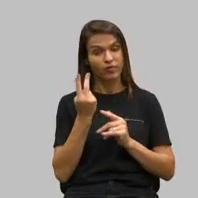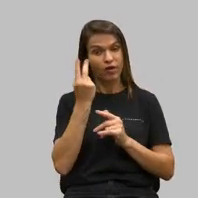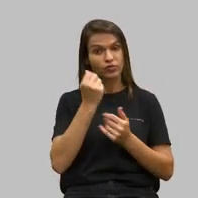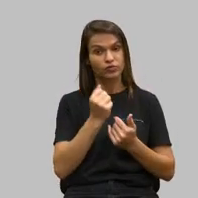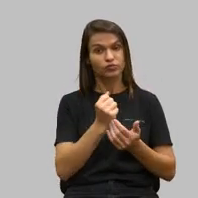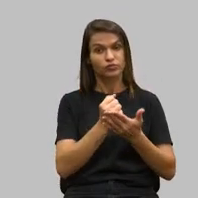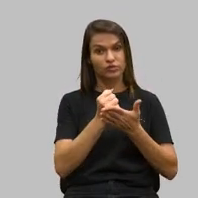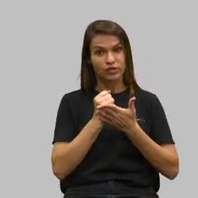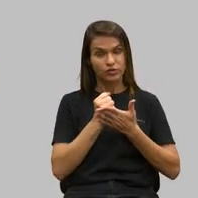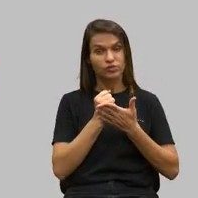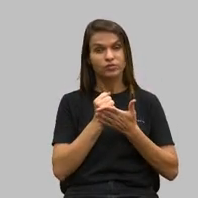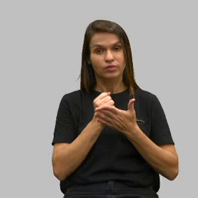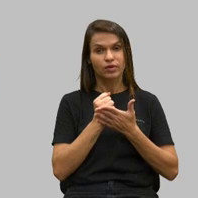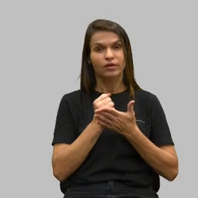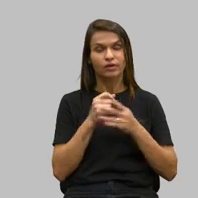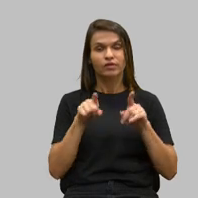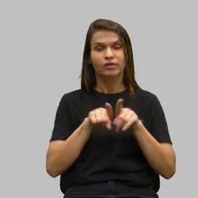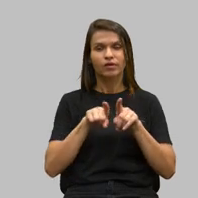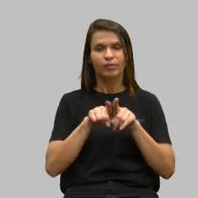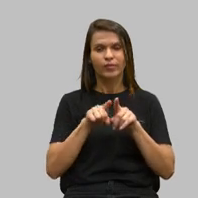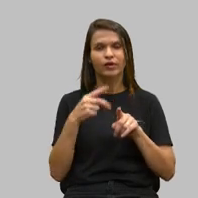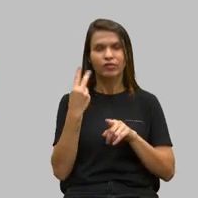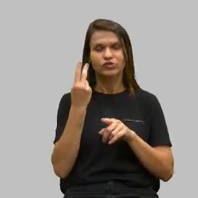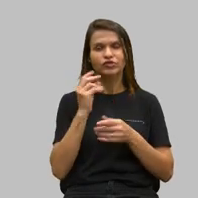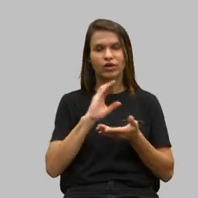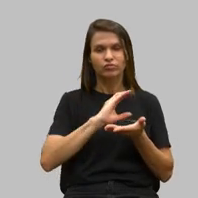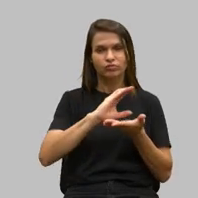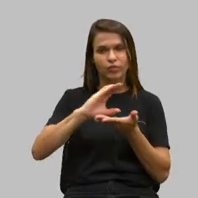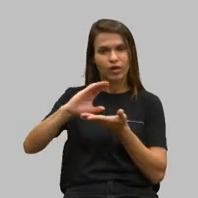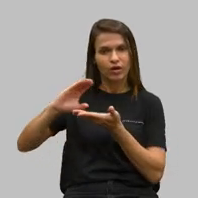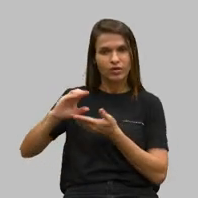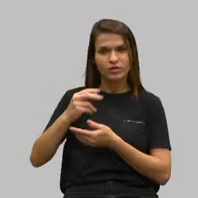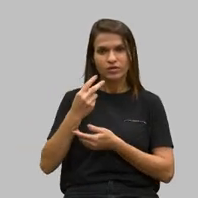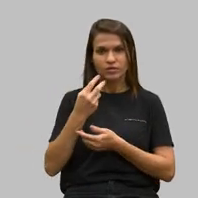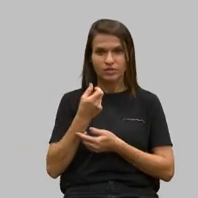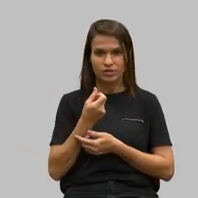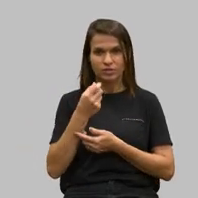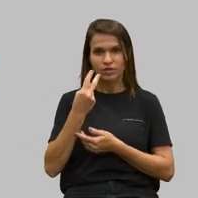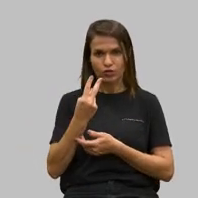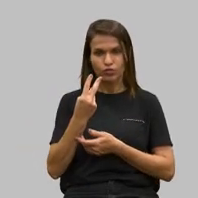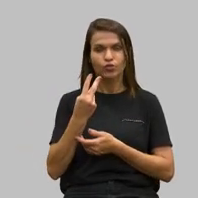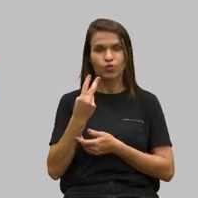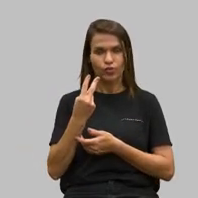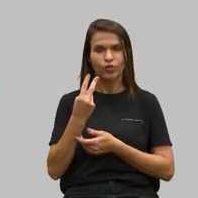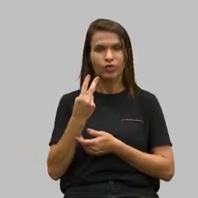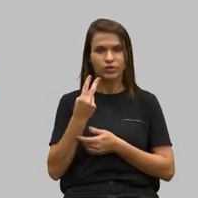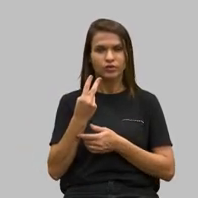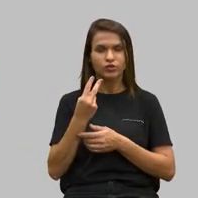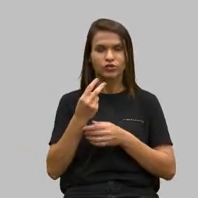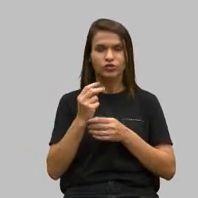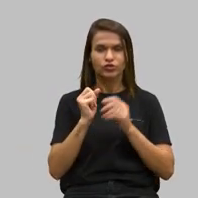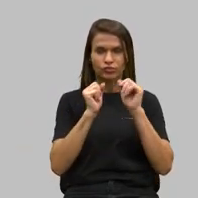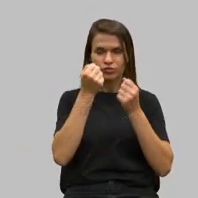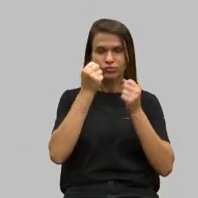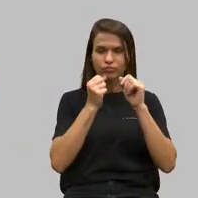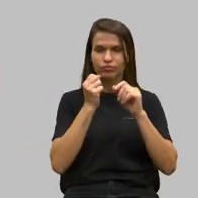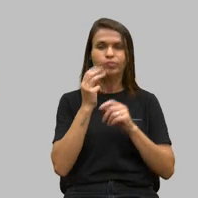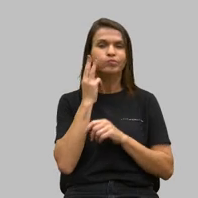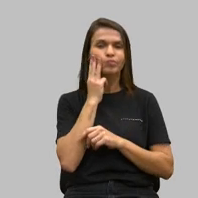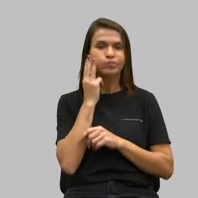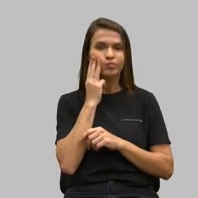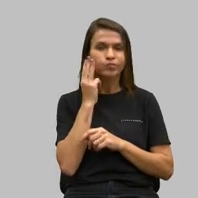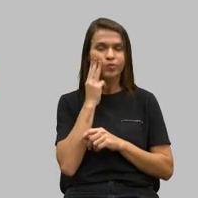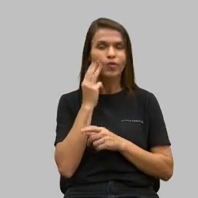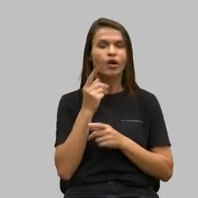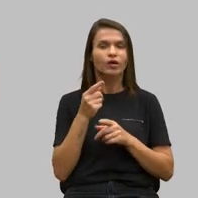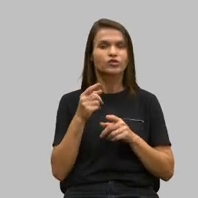com o nosso valor, nós já distribuímos 62 mamógrafos novinhos, ontem em Águas Formosas inauguramos um também, temos